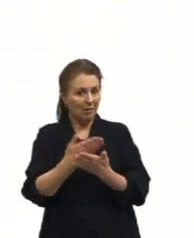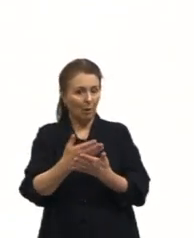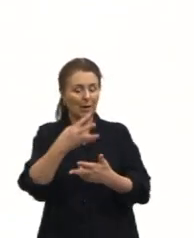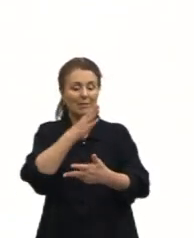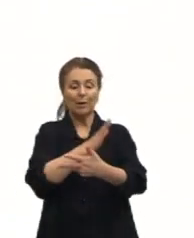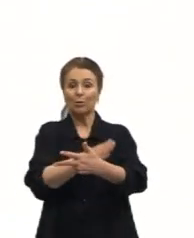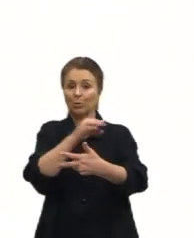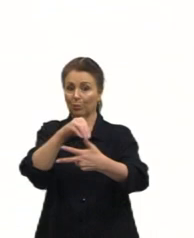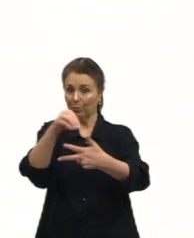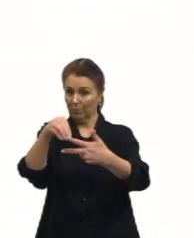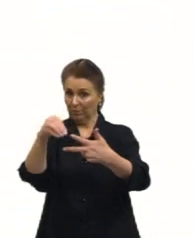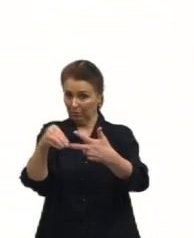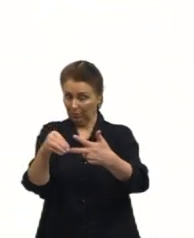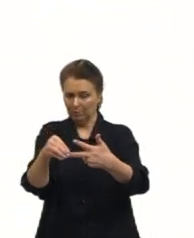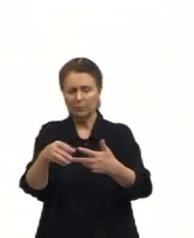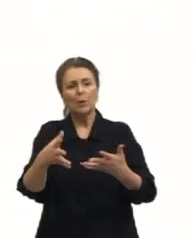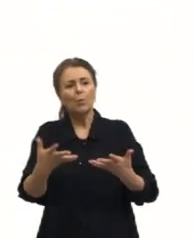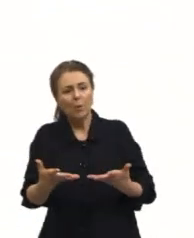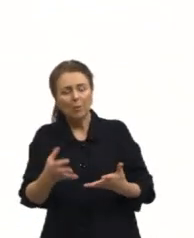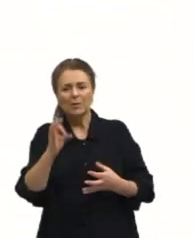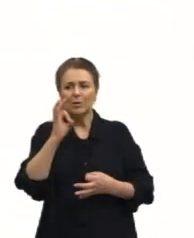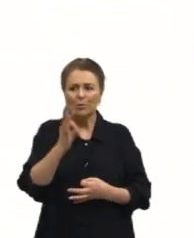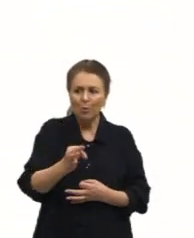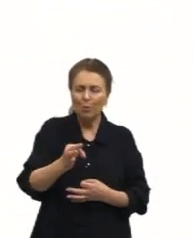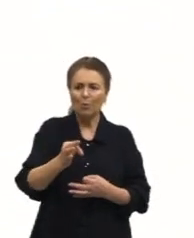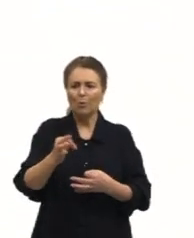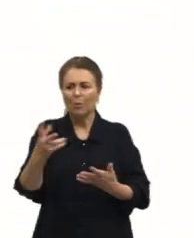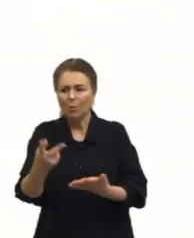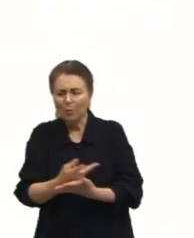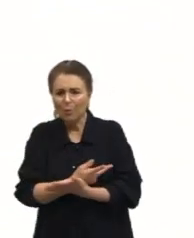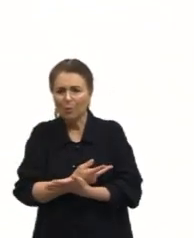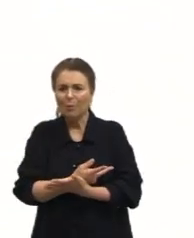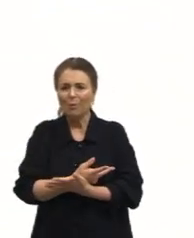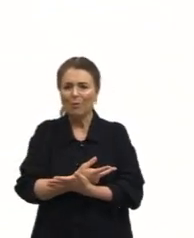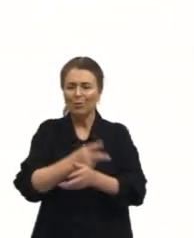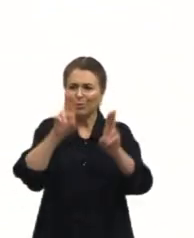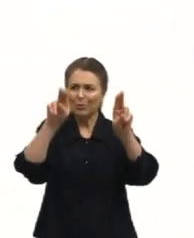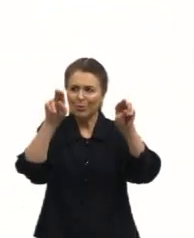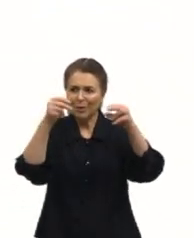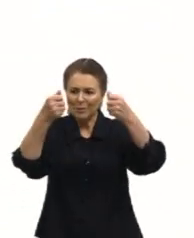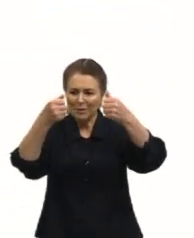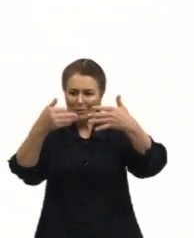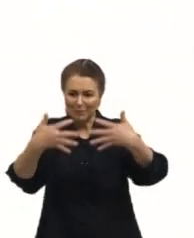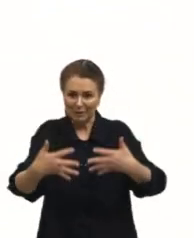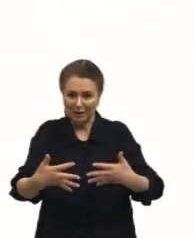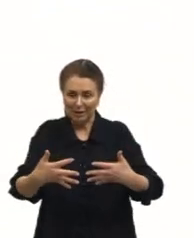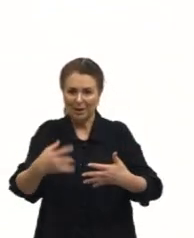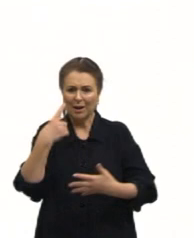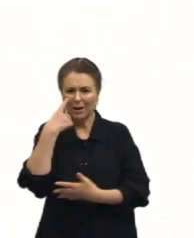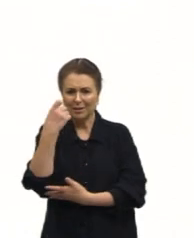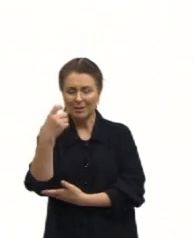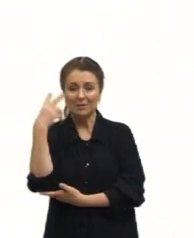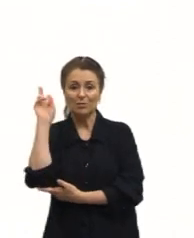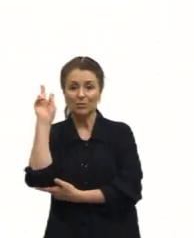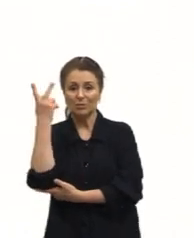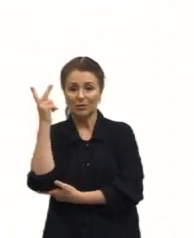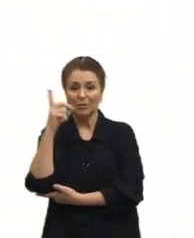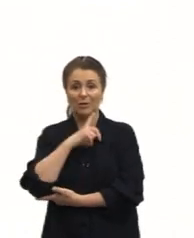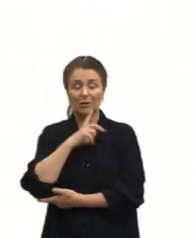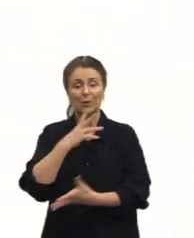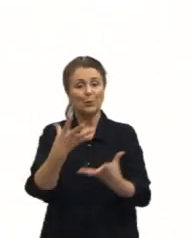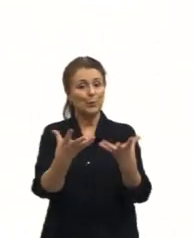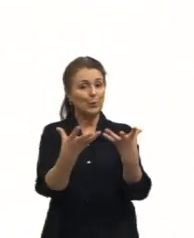o quanto a gente Acertou em qual aula a gente abordou as questões né então é interessante na história predomina muito